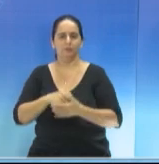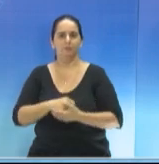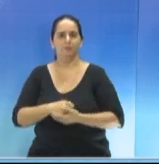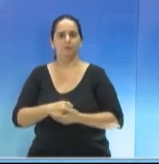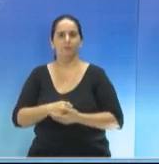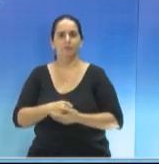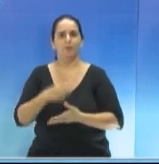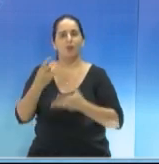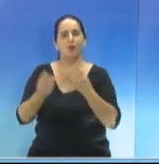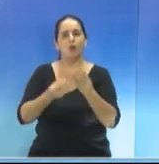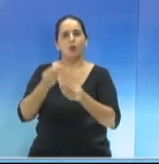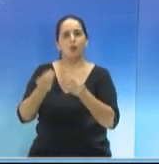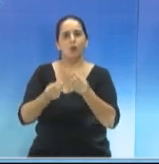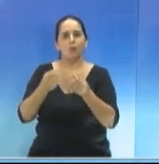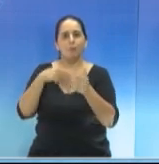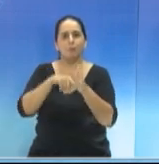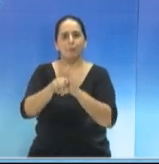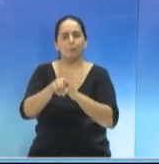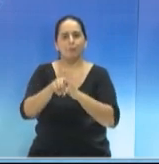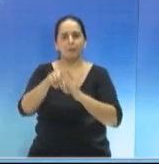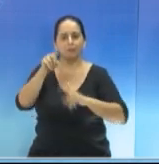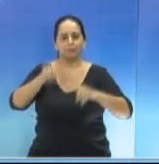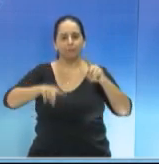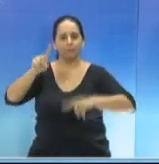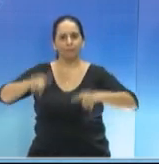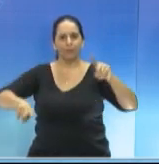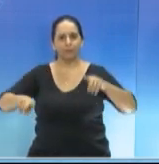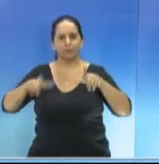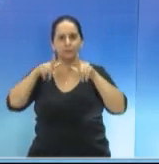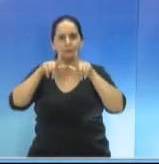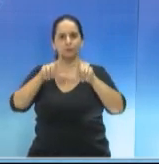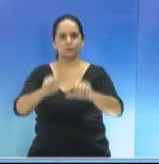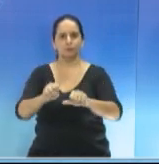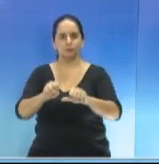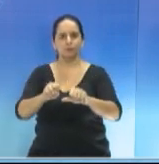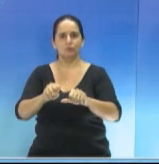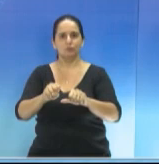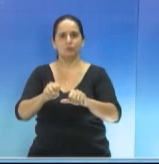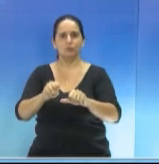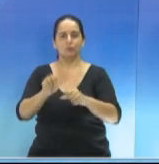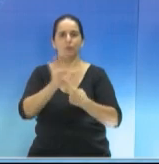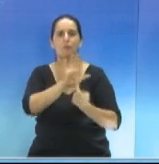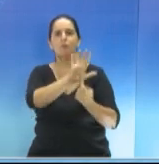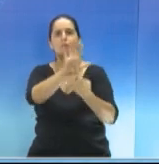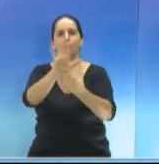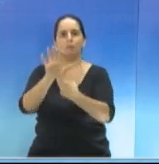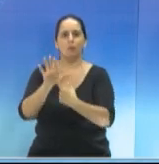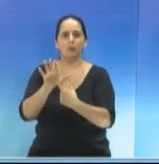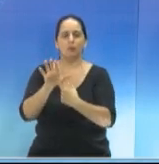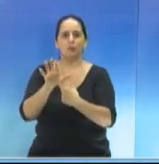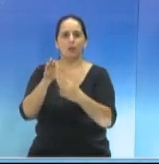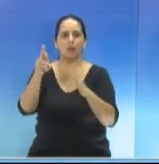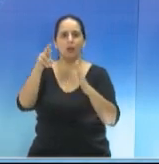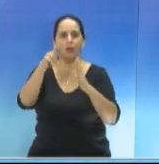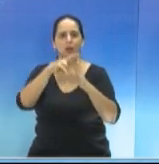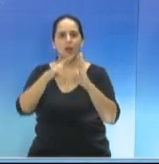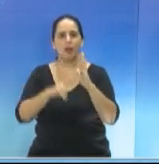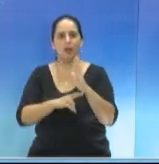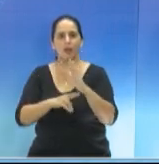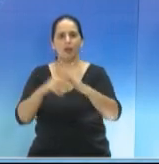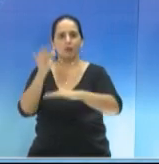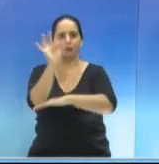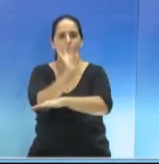essa questão aborda a variação linguística. A variação linguística, a gente trata sobre as questões da norma culta e a